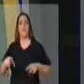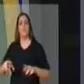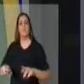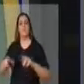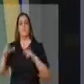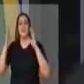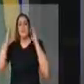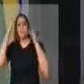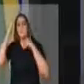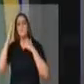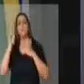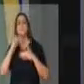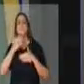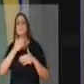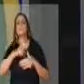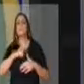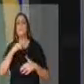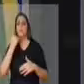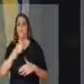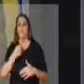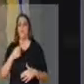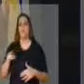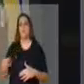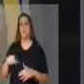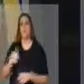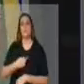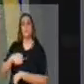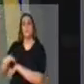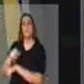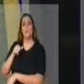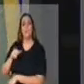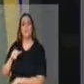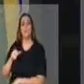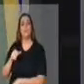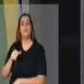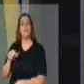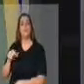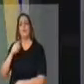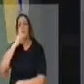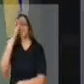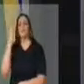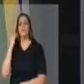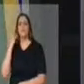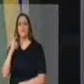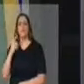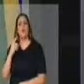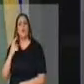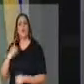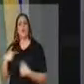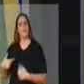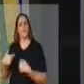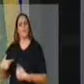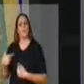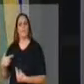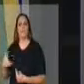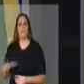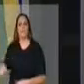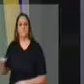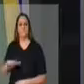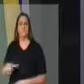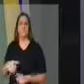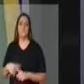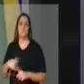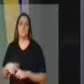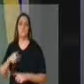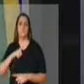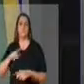do Oeste, é composto, então, por pessoas que tiveram câncer de cabeça e pescoço, de toda a região do Oeste